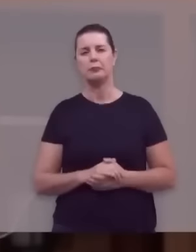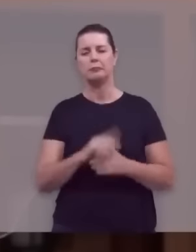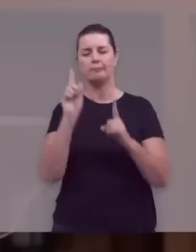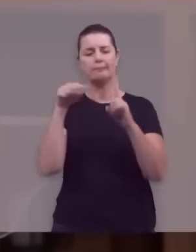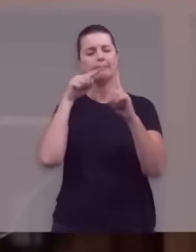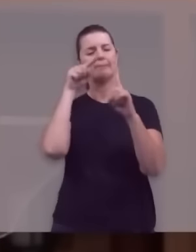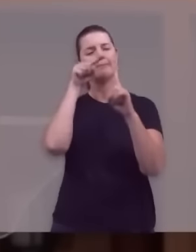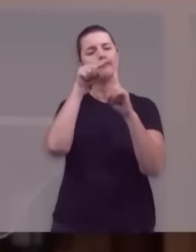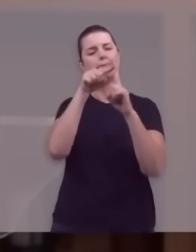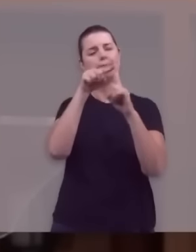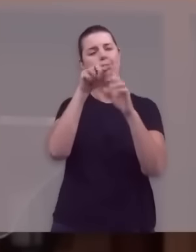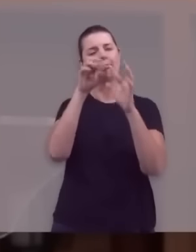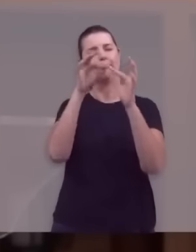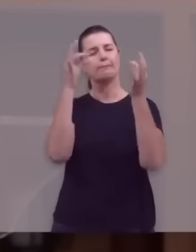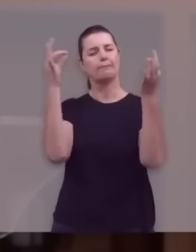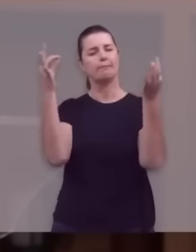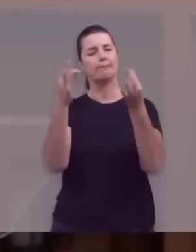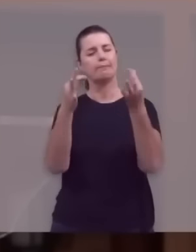ponto